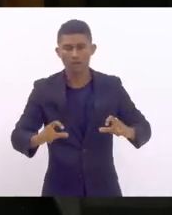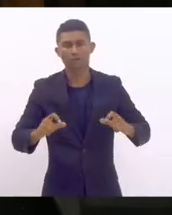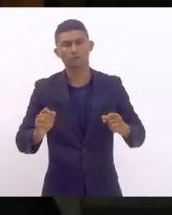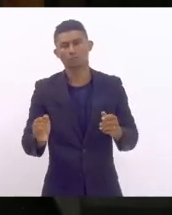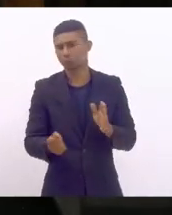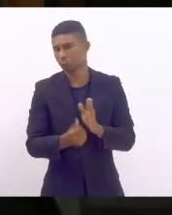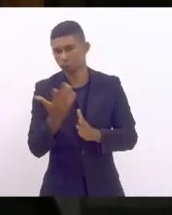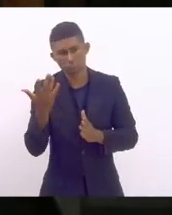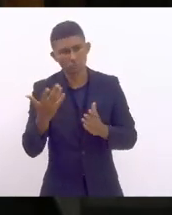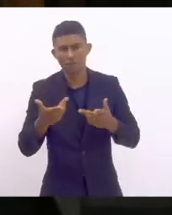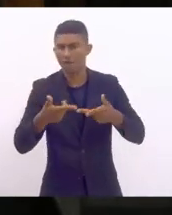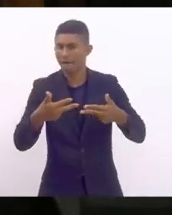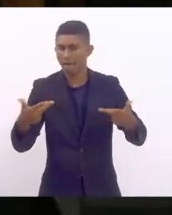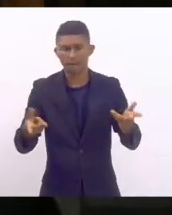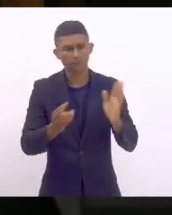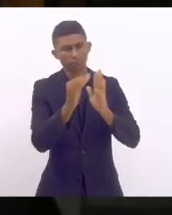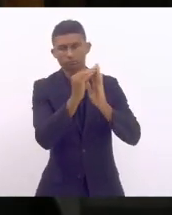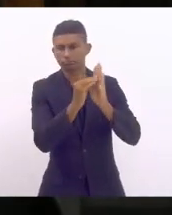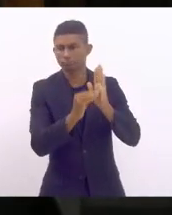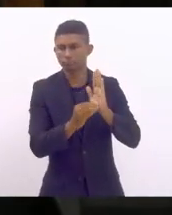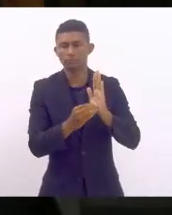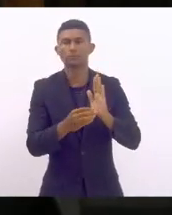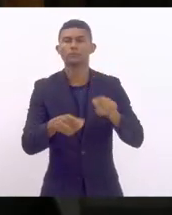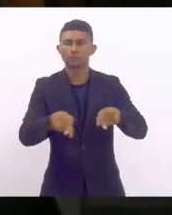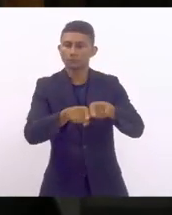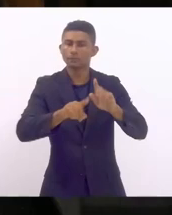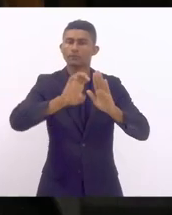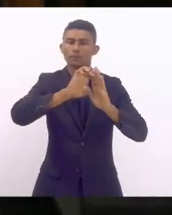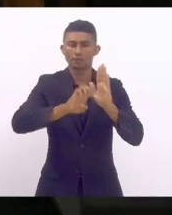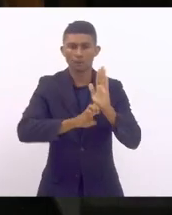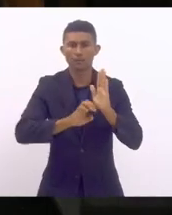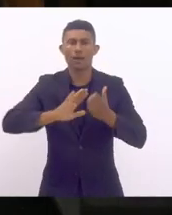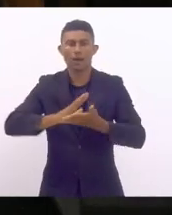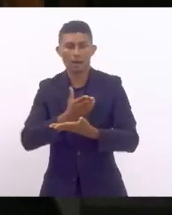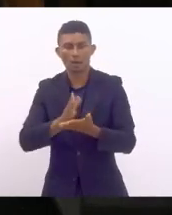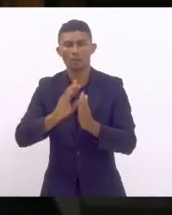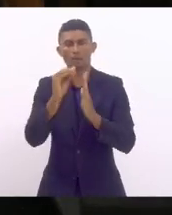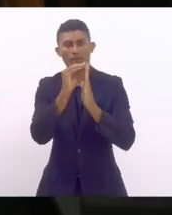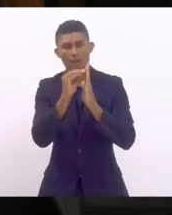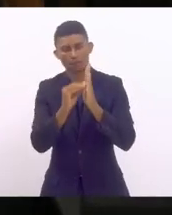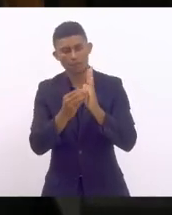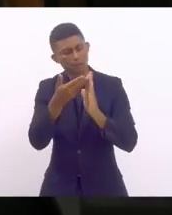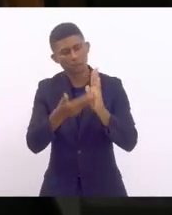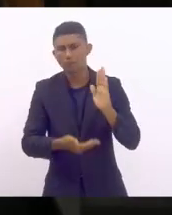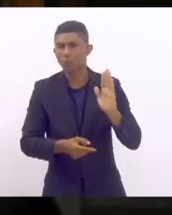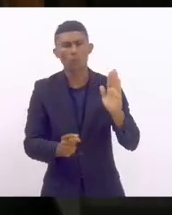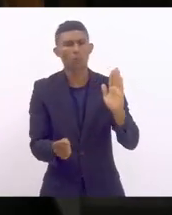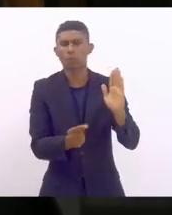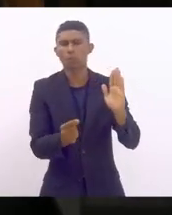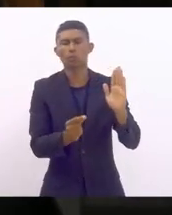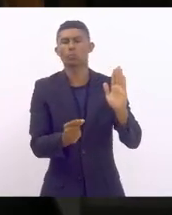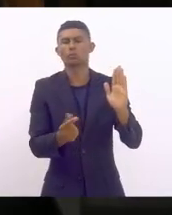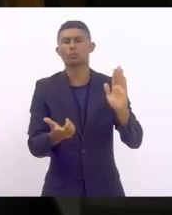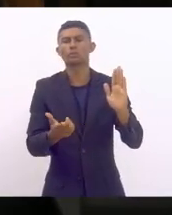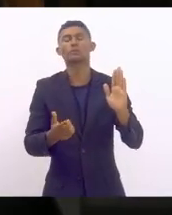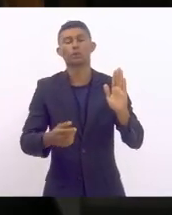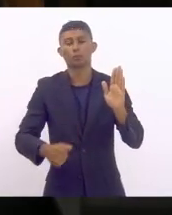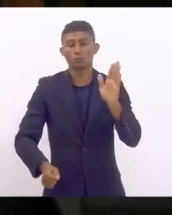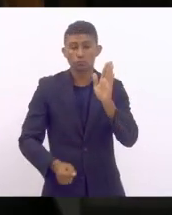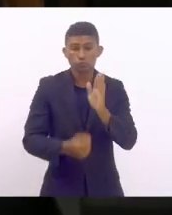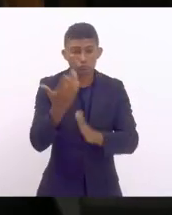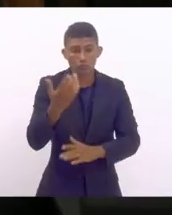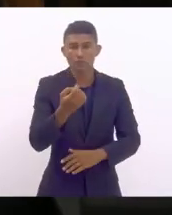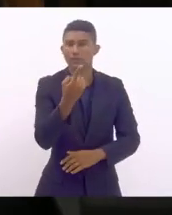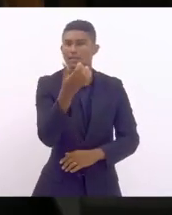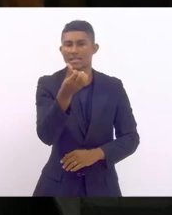EA terra em algumas emendas contempla por 16 vezes